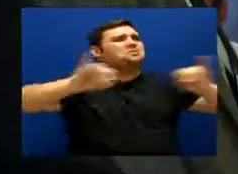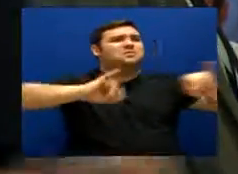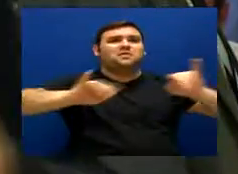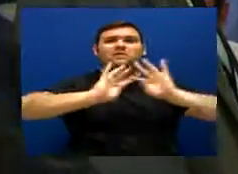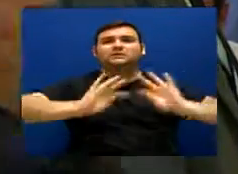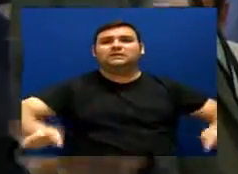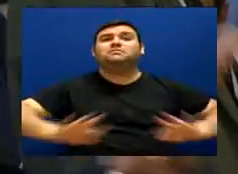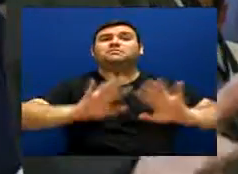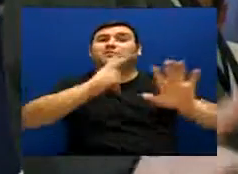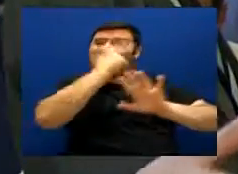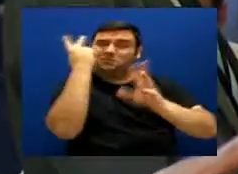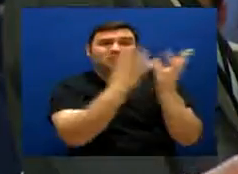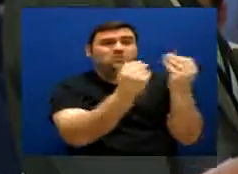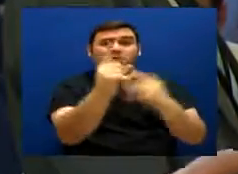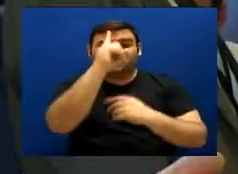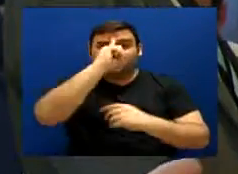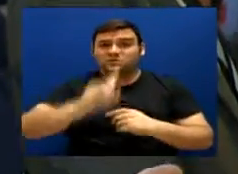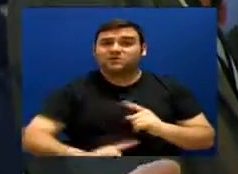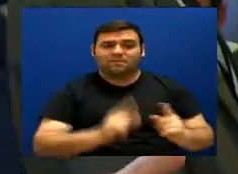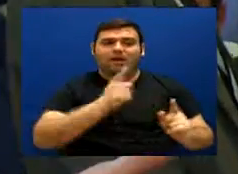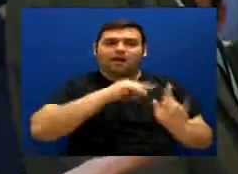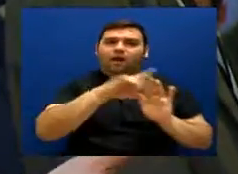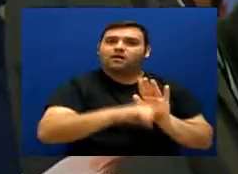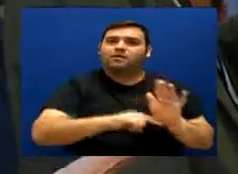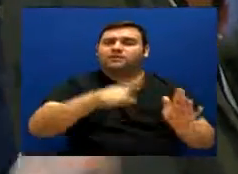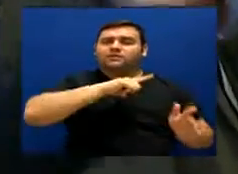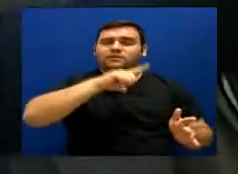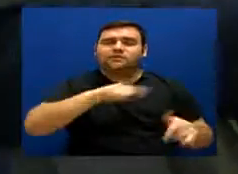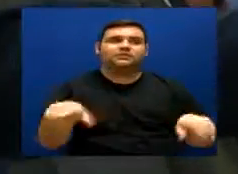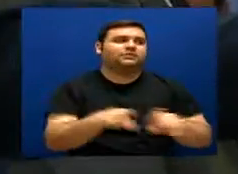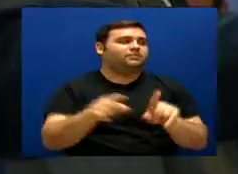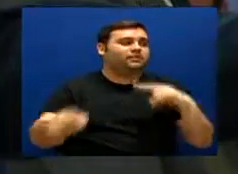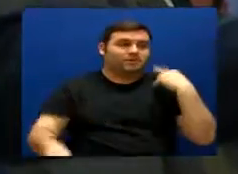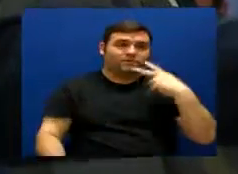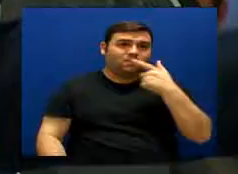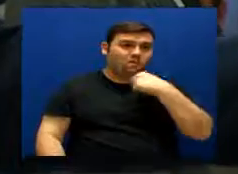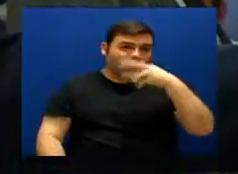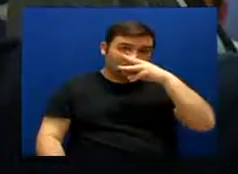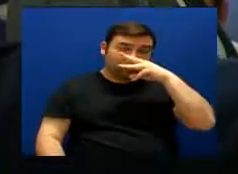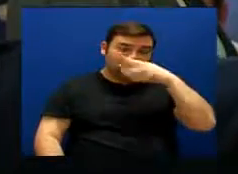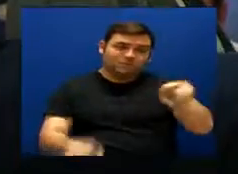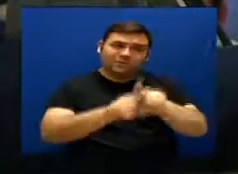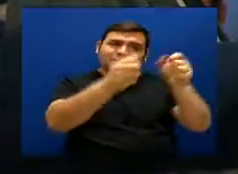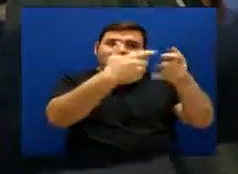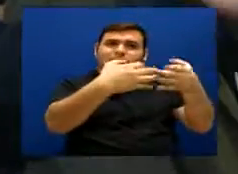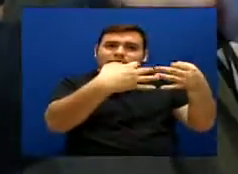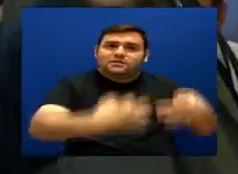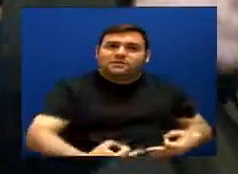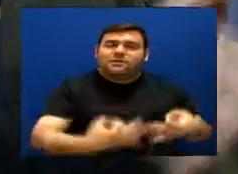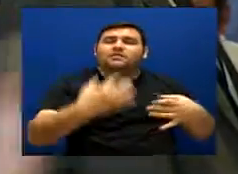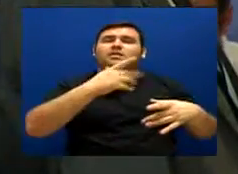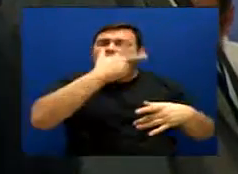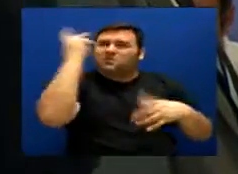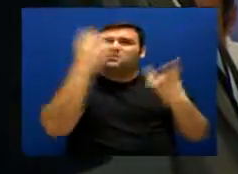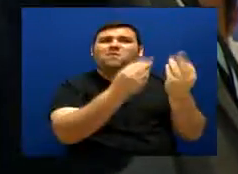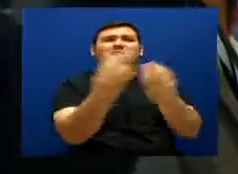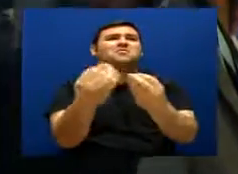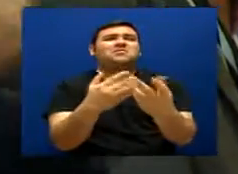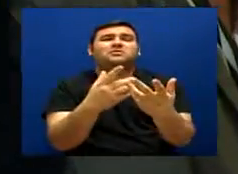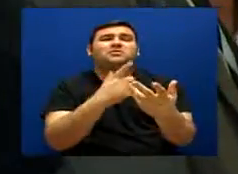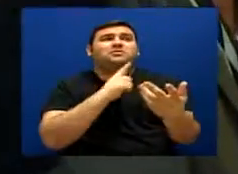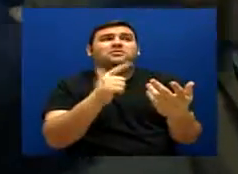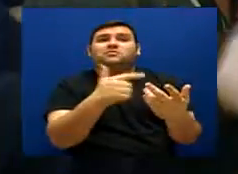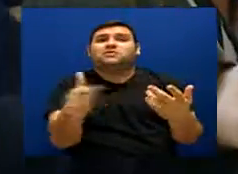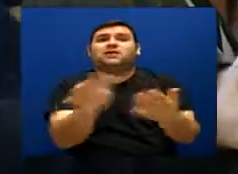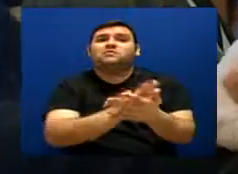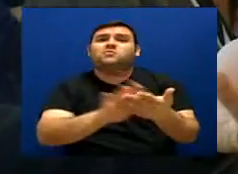simples, mas muita gente não sabe que tem esse direito. E o vereador Martinez coloca muito bem aqui, que tem muita gente que não está nem usufruindo,